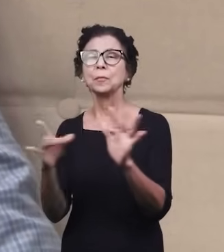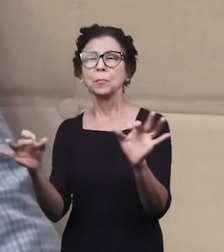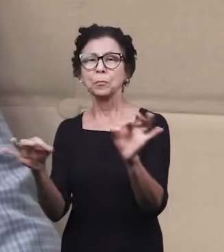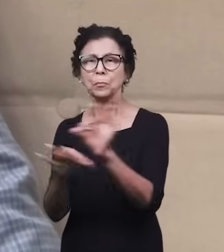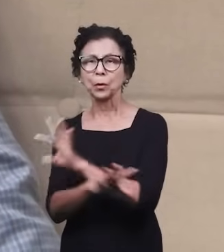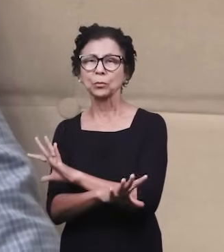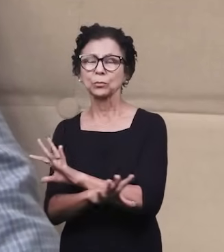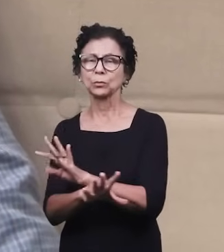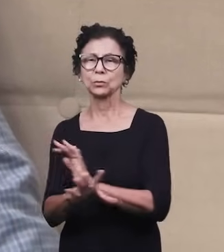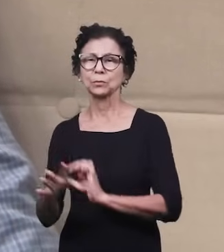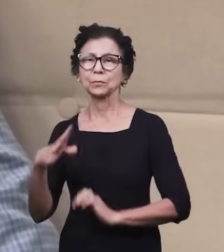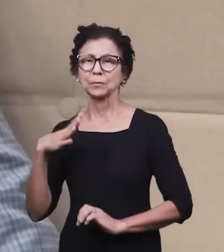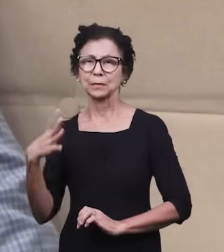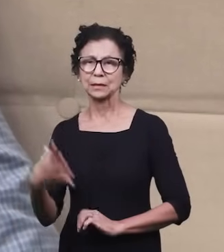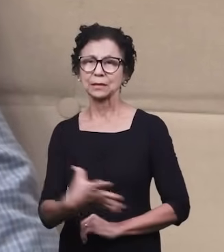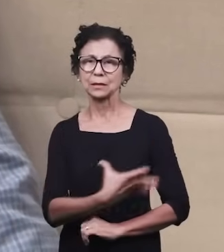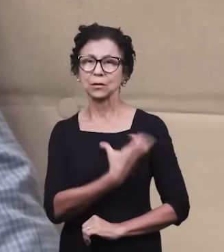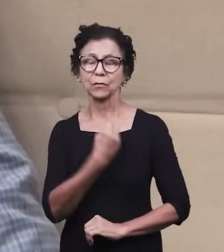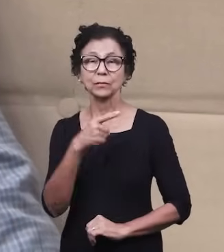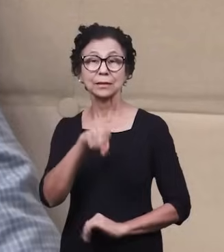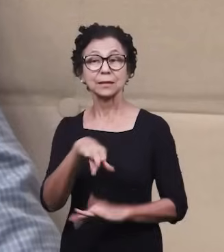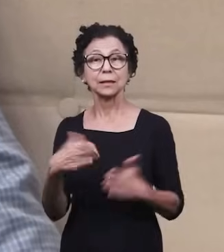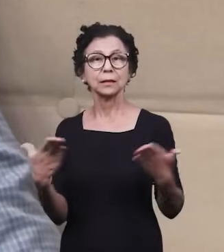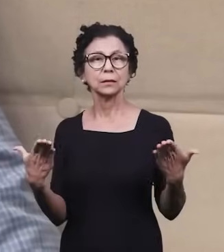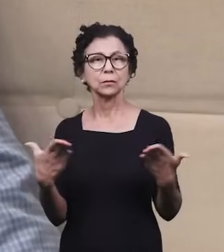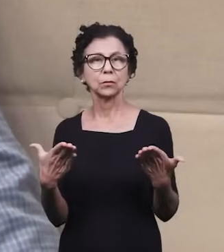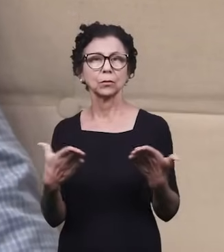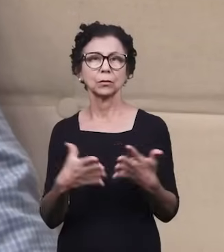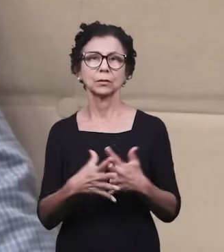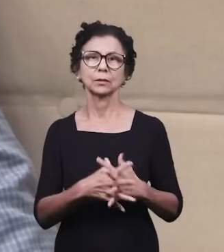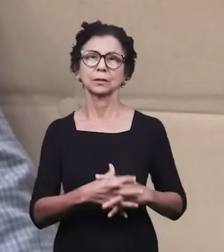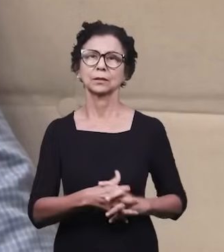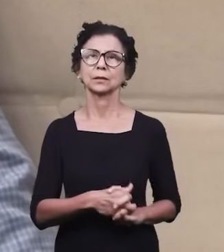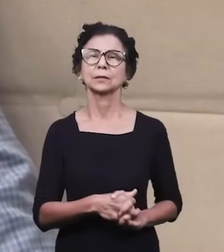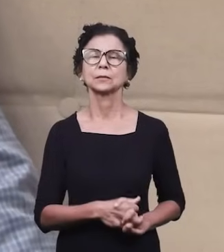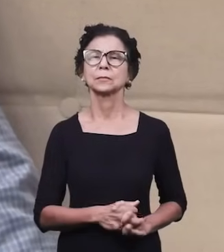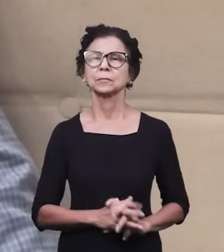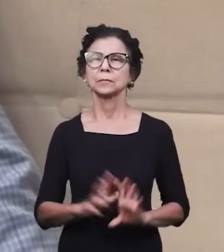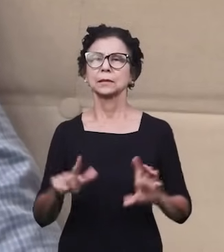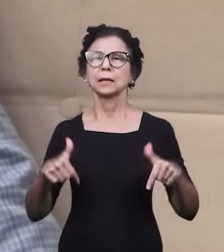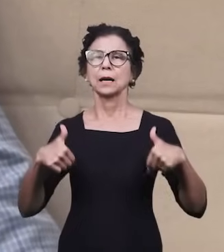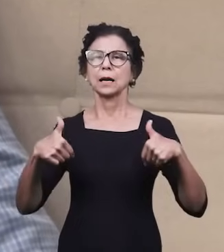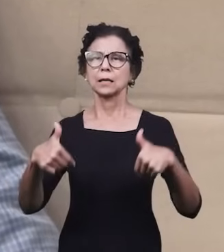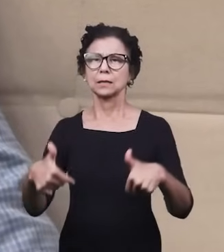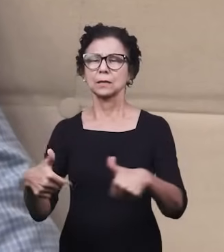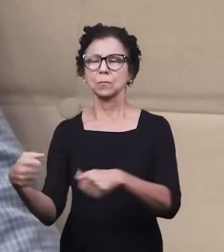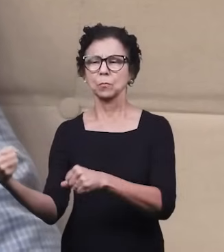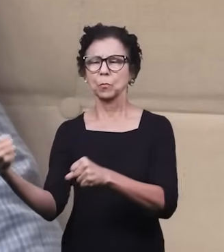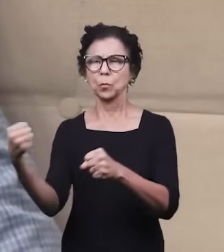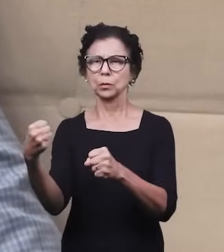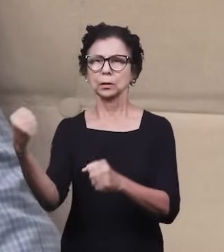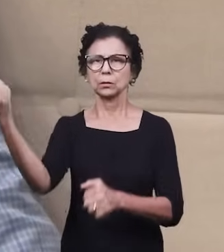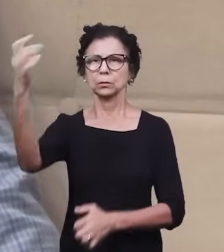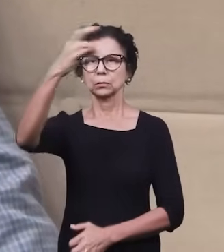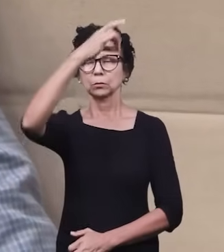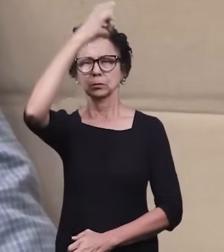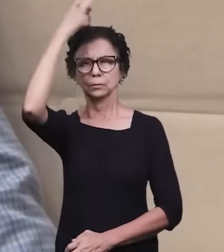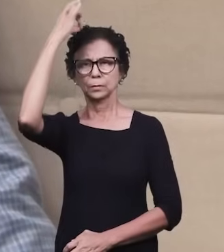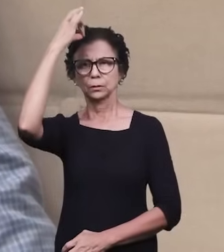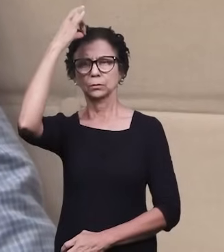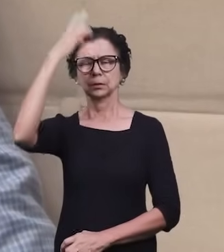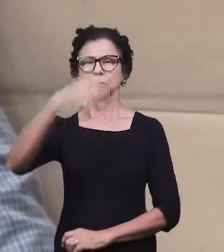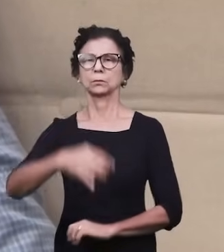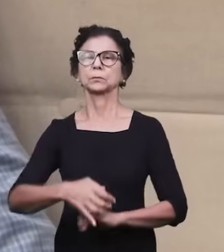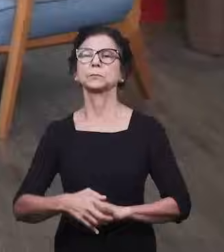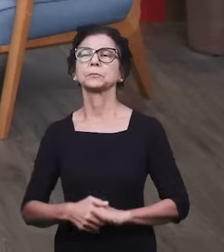pronto a lhe alcançar ainda agora, pela ação gloriosa do seu Espírito